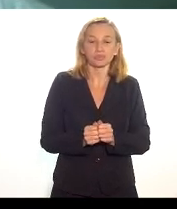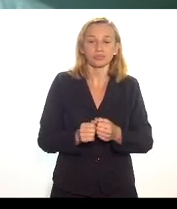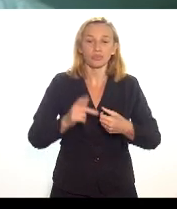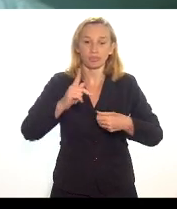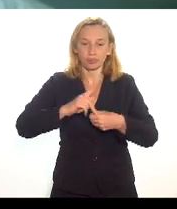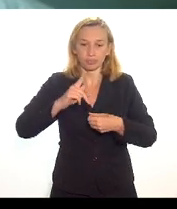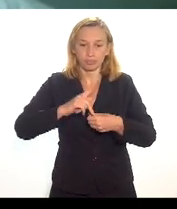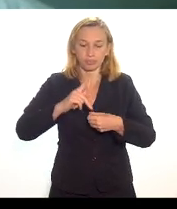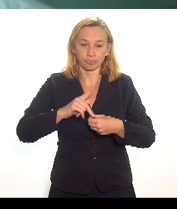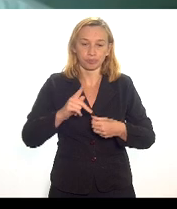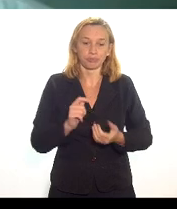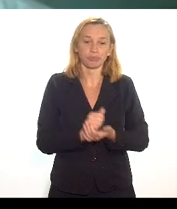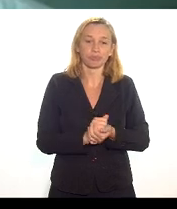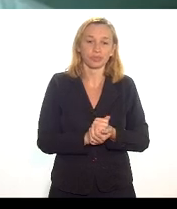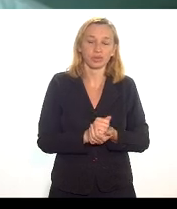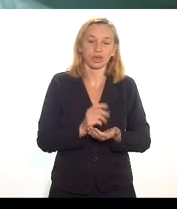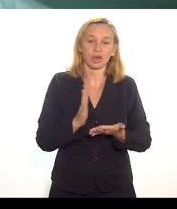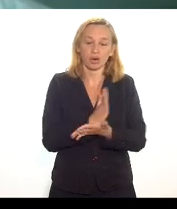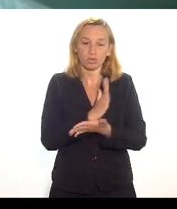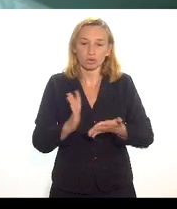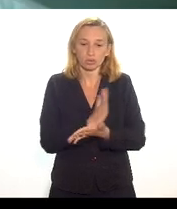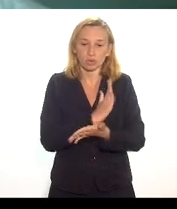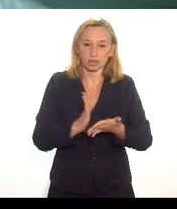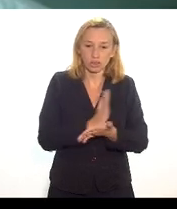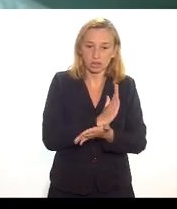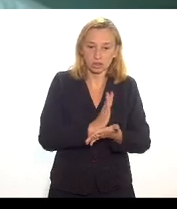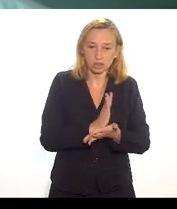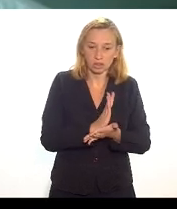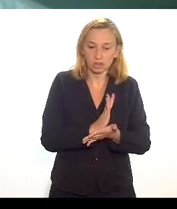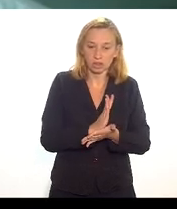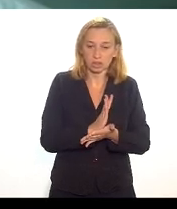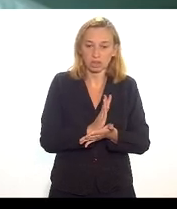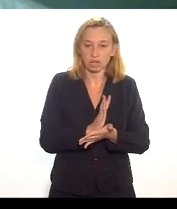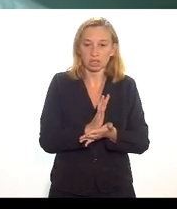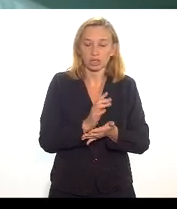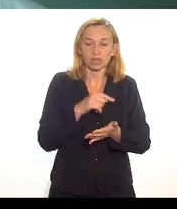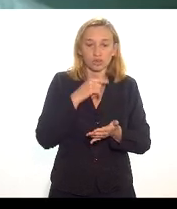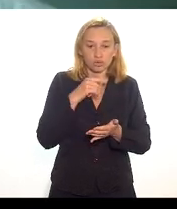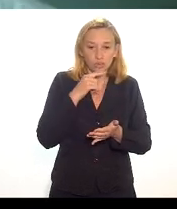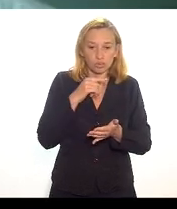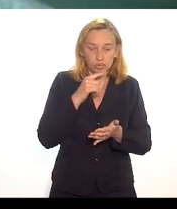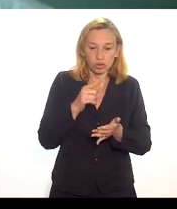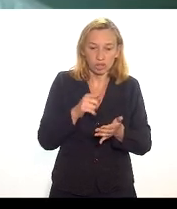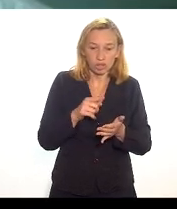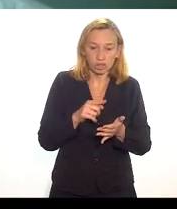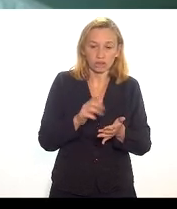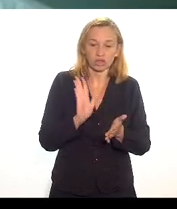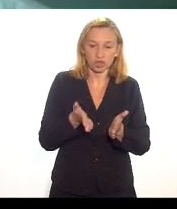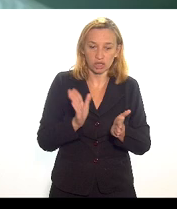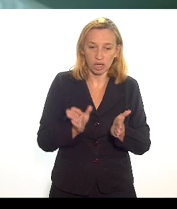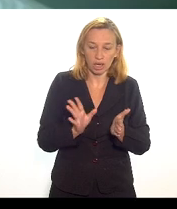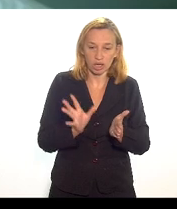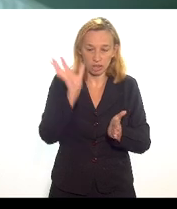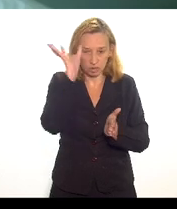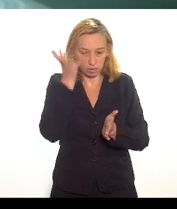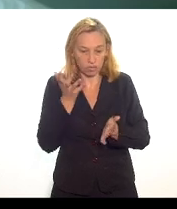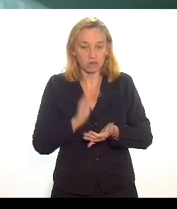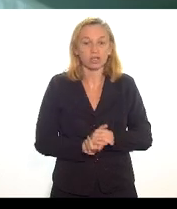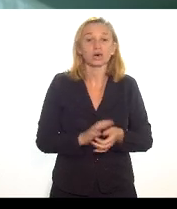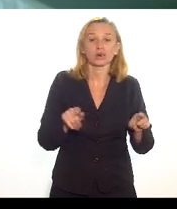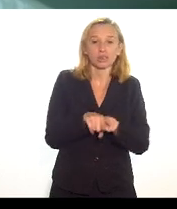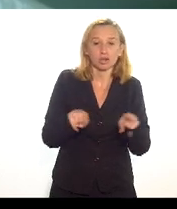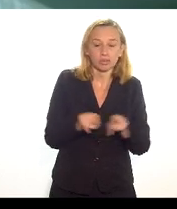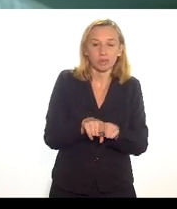vai dirimir boa parte das dúvidas levantadas, né, hoje aqui levantadas, né, e ressaltamos assim o ambiente